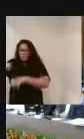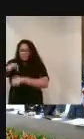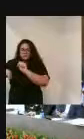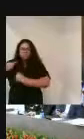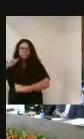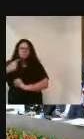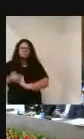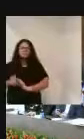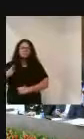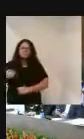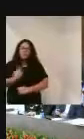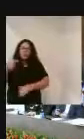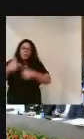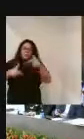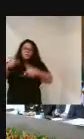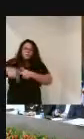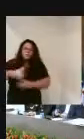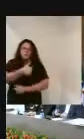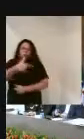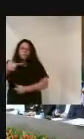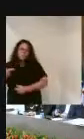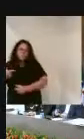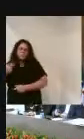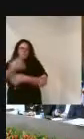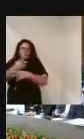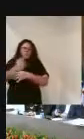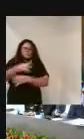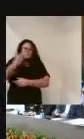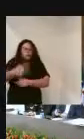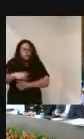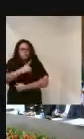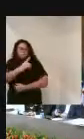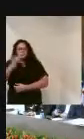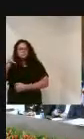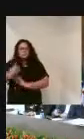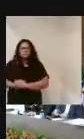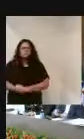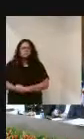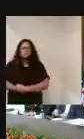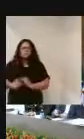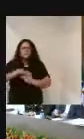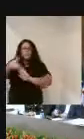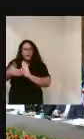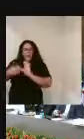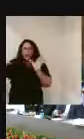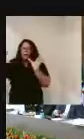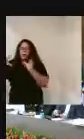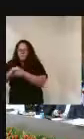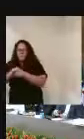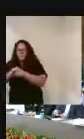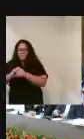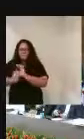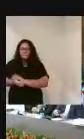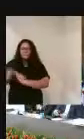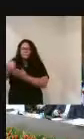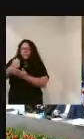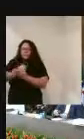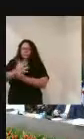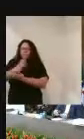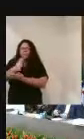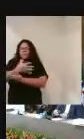que Brasília tem 33 cidades satélite, e todas as cooperativas que têm contratos são praticamente 41 contratos com o